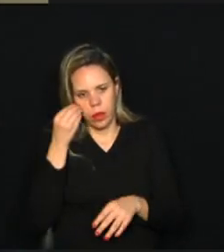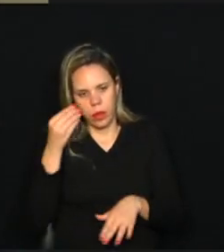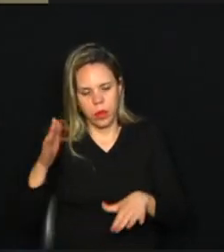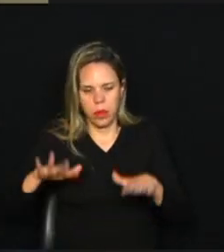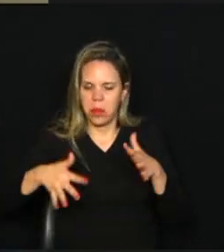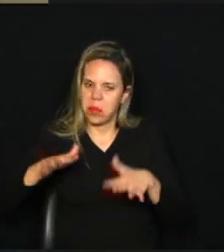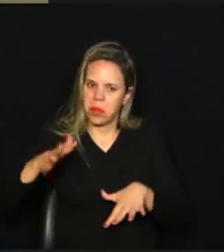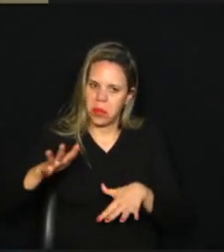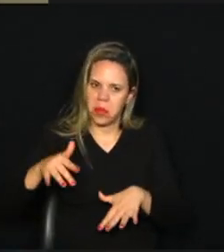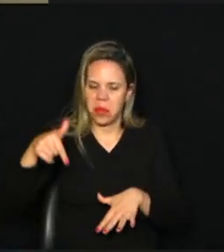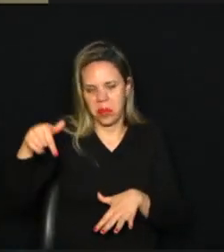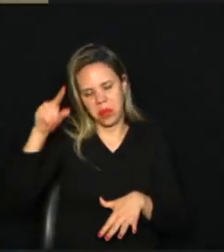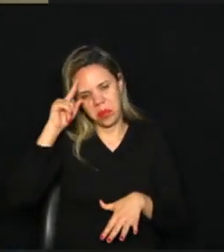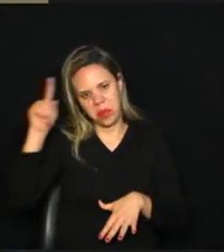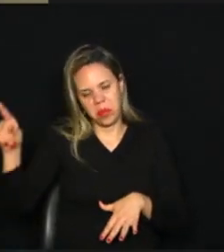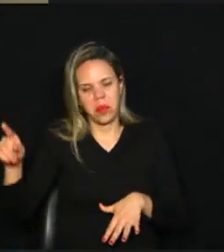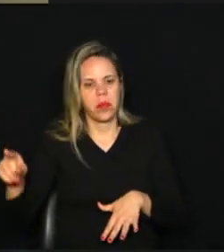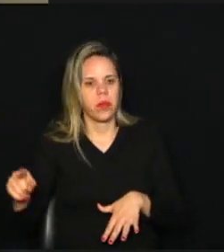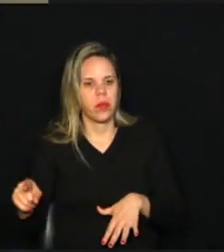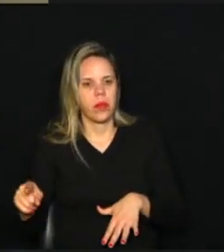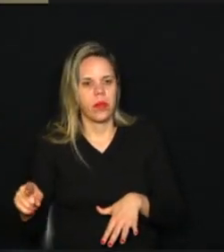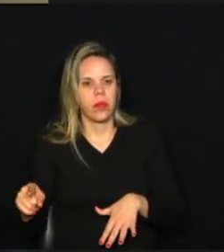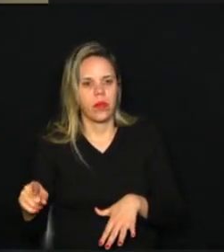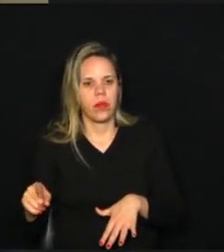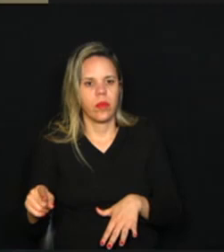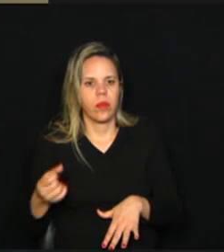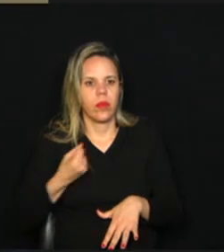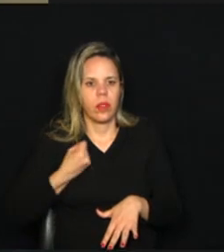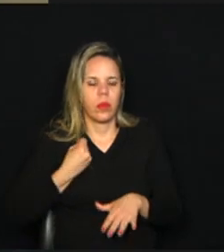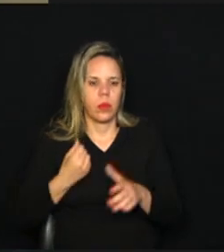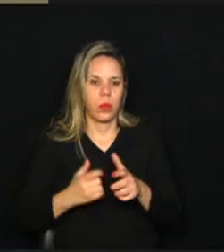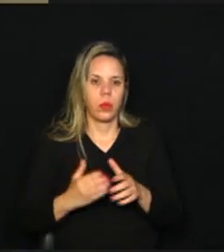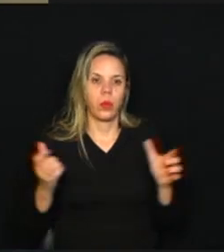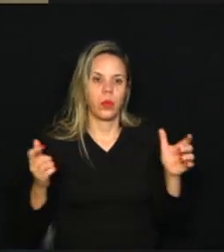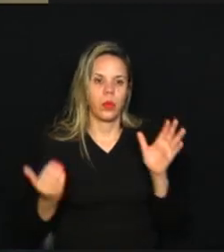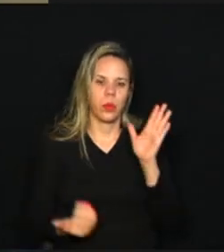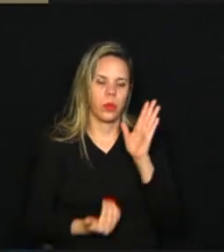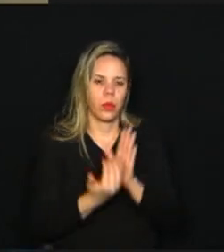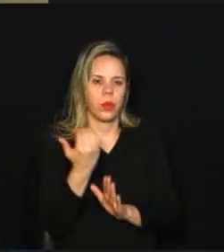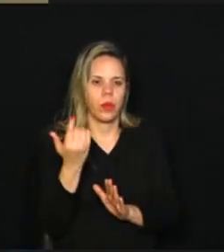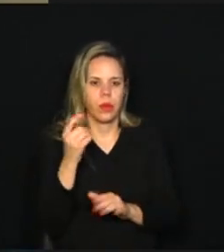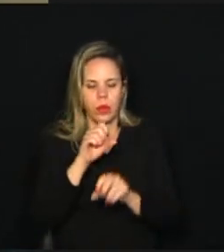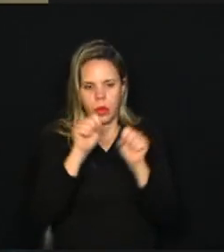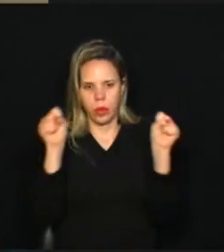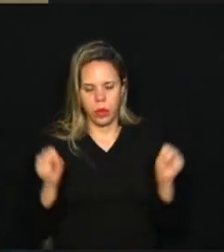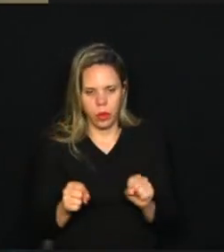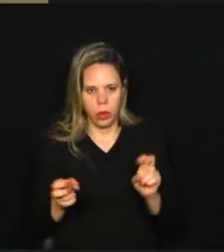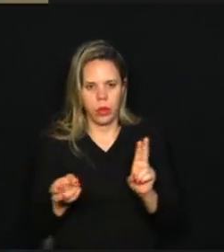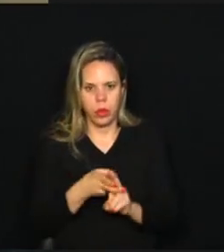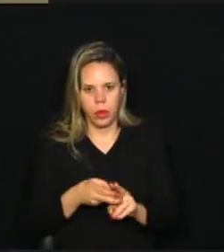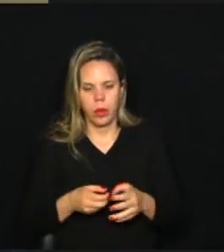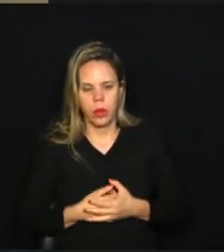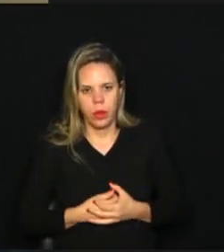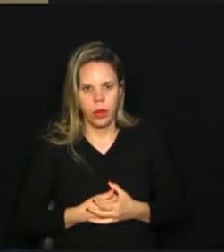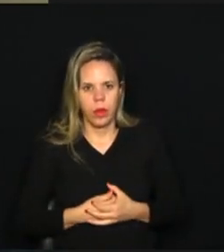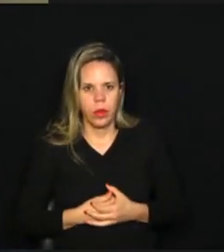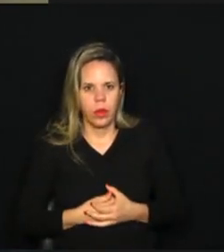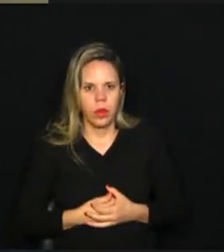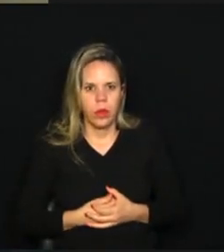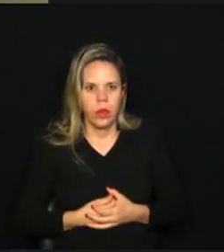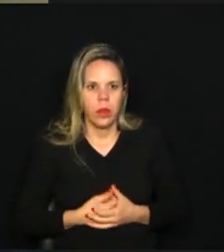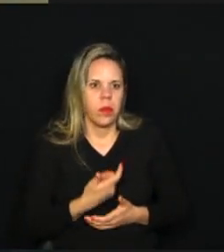em 7 dias, como sendo o número máximo alcançado no sistema público. Vejam, não